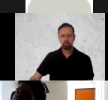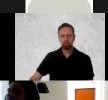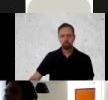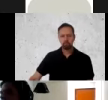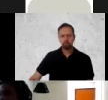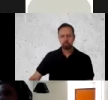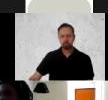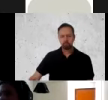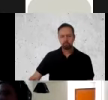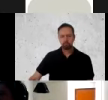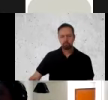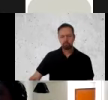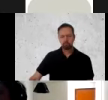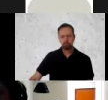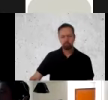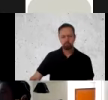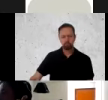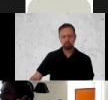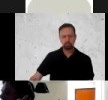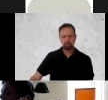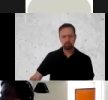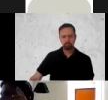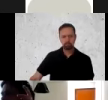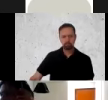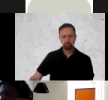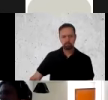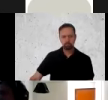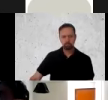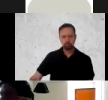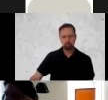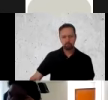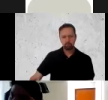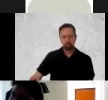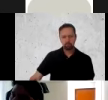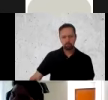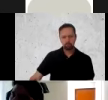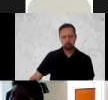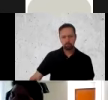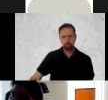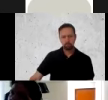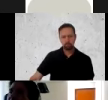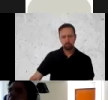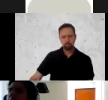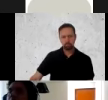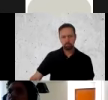ativos. E aqui também aquela saída lá que eles chamam de firm size.